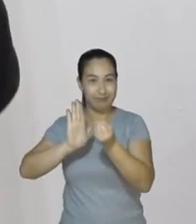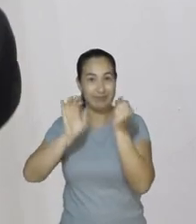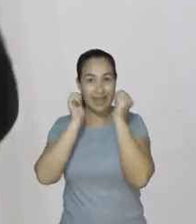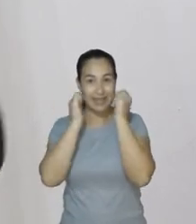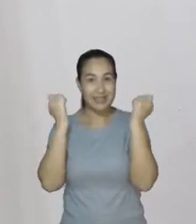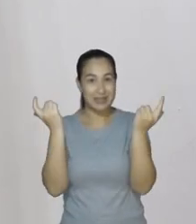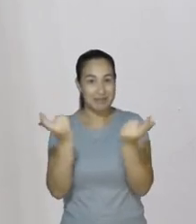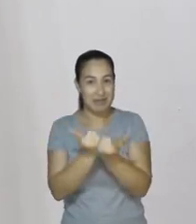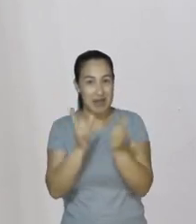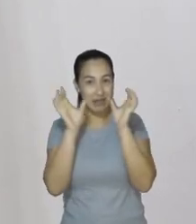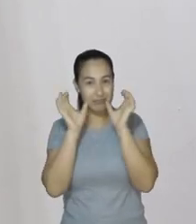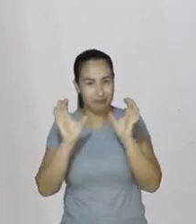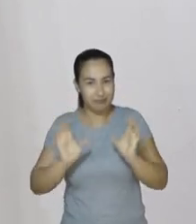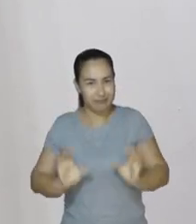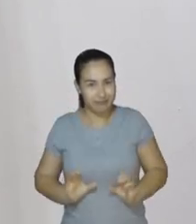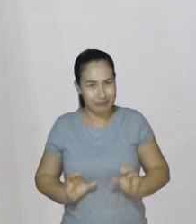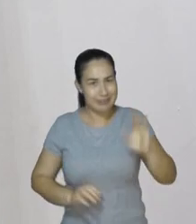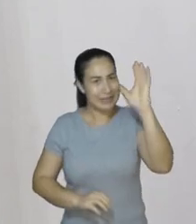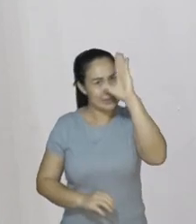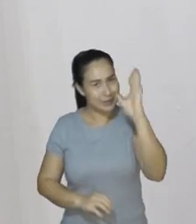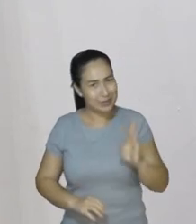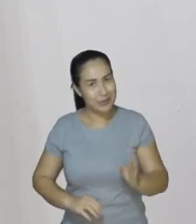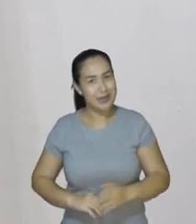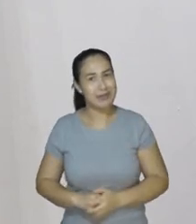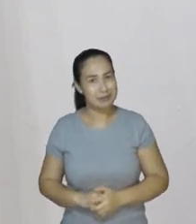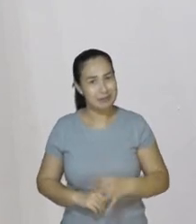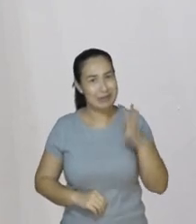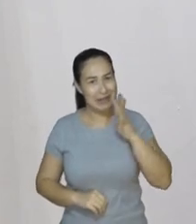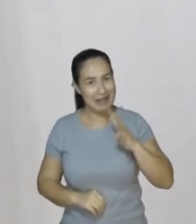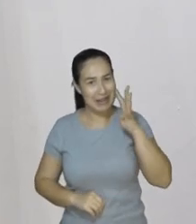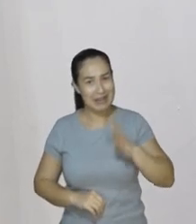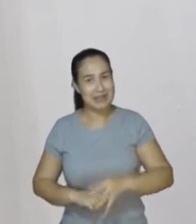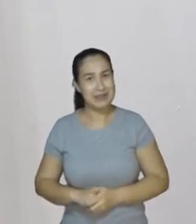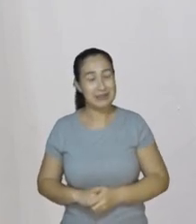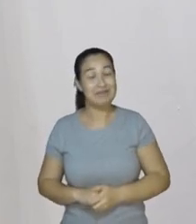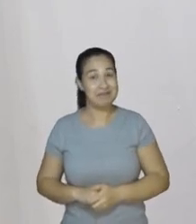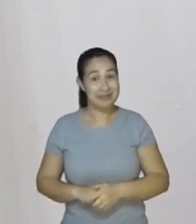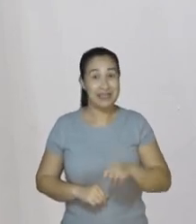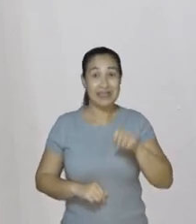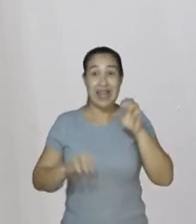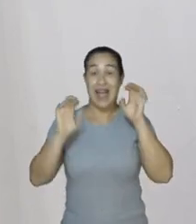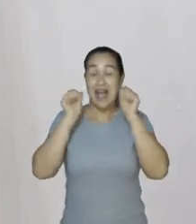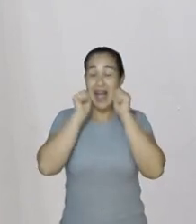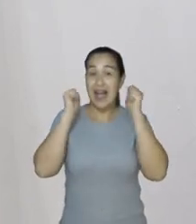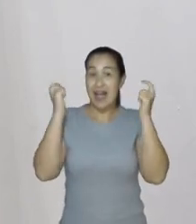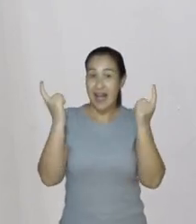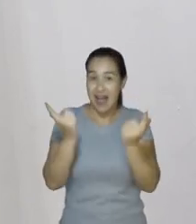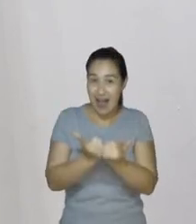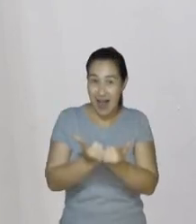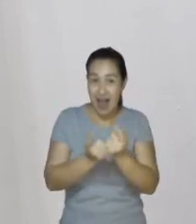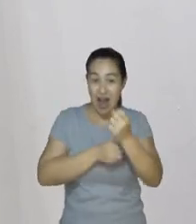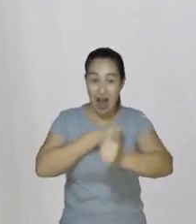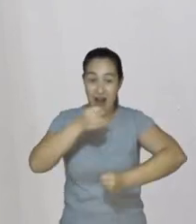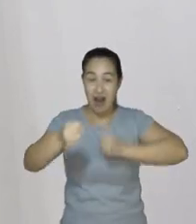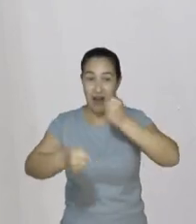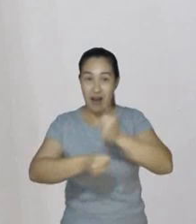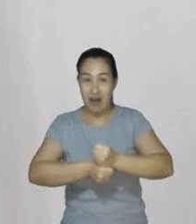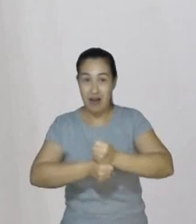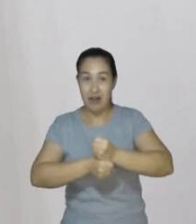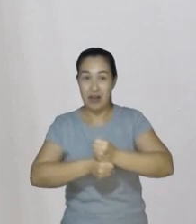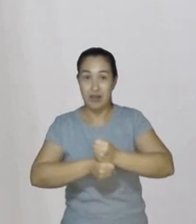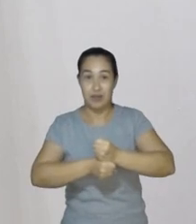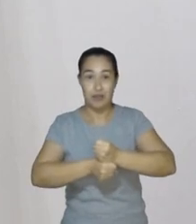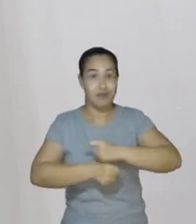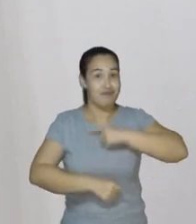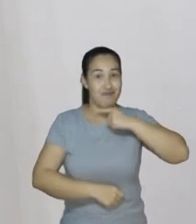selo nacional. E quando, se a Assembleia Legislativa de Santa Catarina, no próximo ano, não